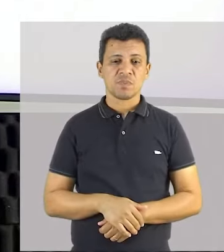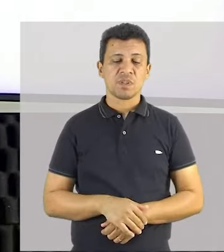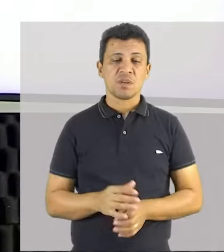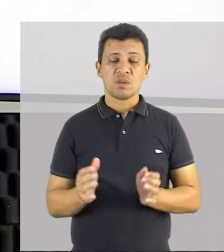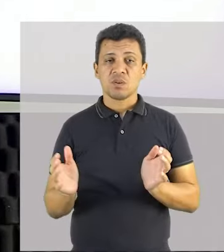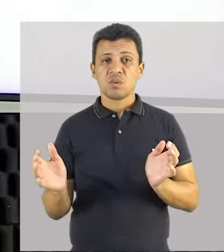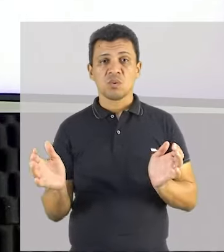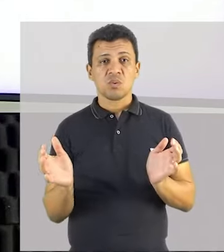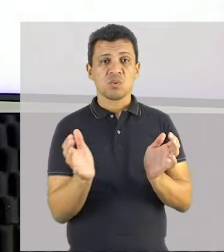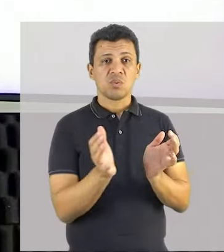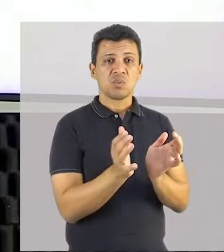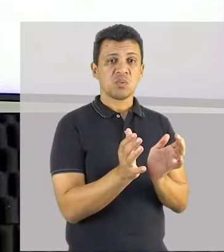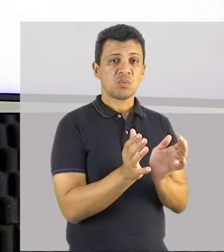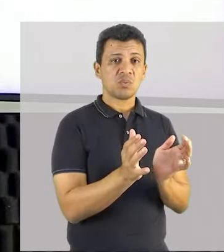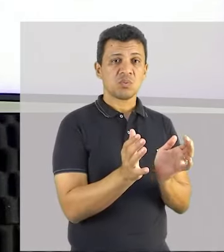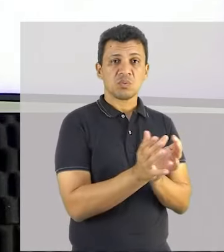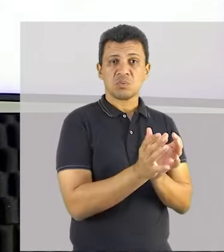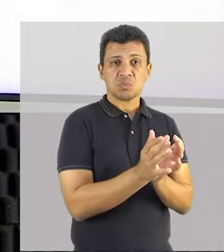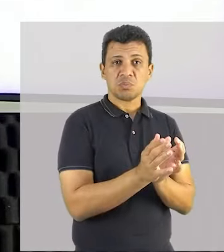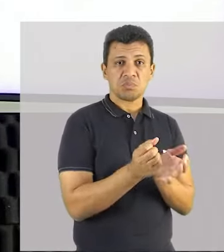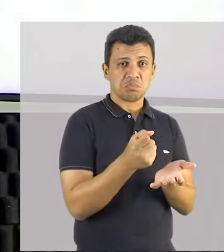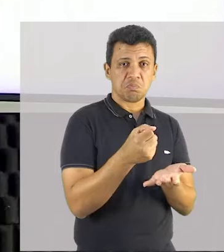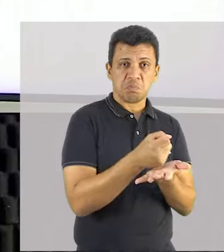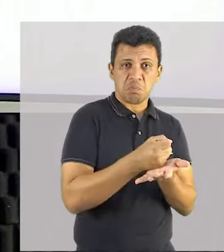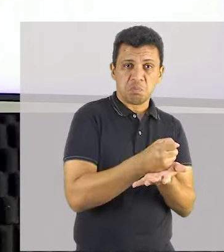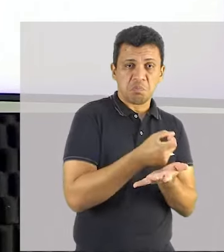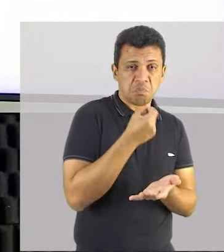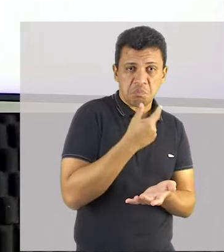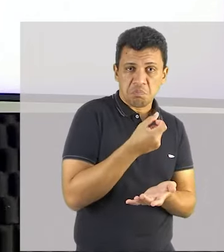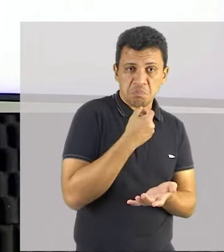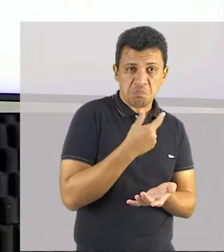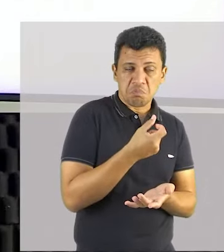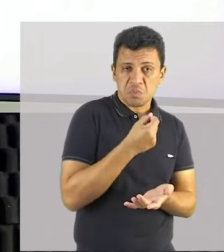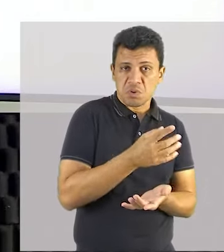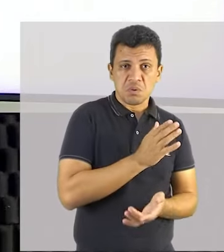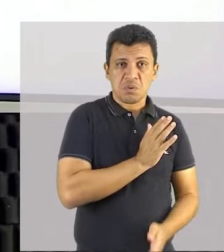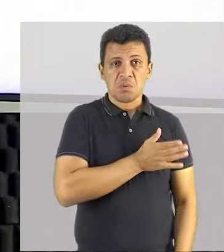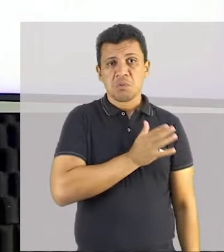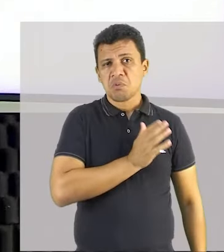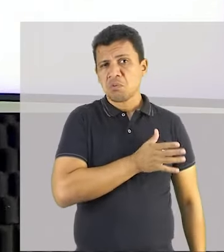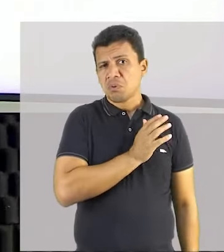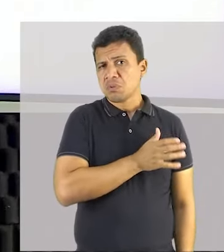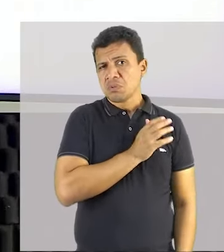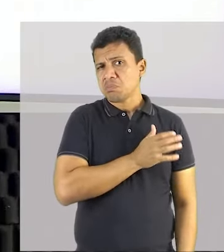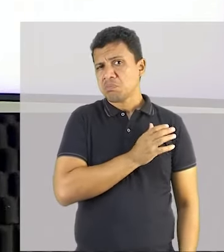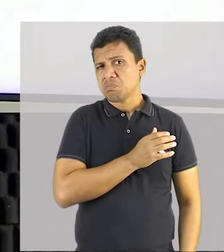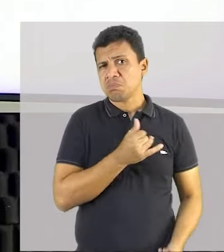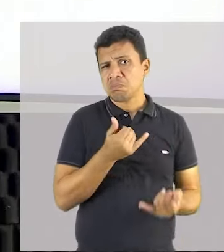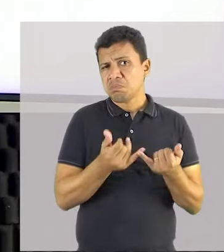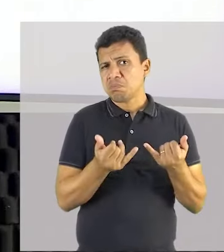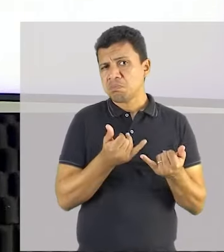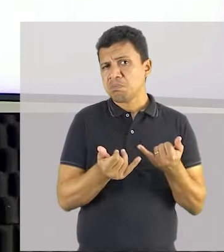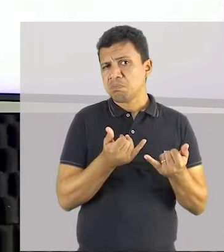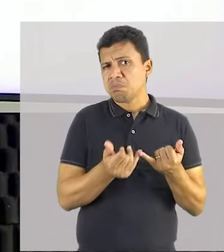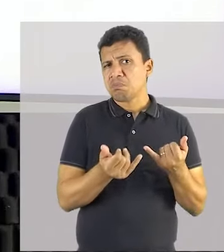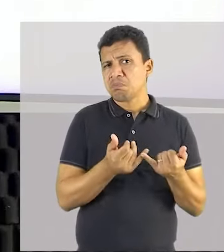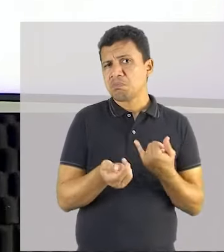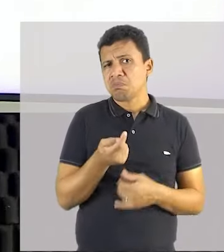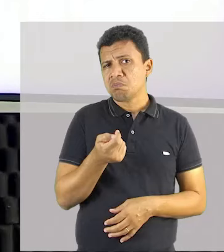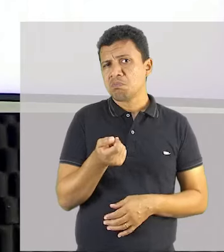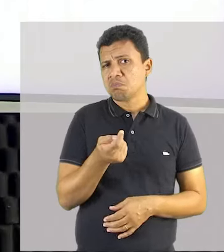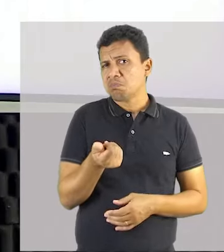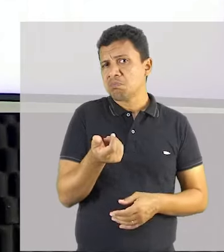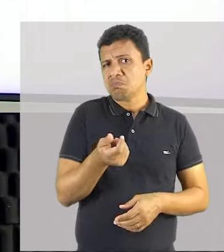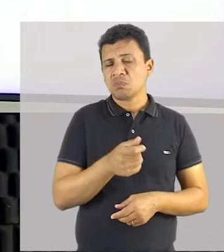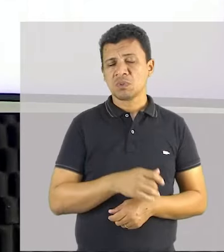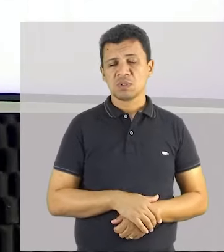sem anabolizante é como se ele não tivesse tanto comprometimento e a questão não falou